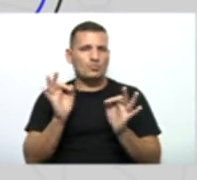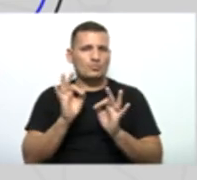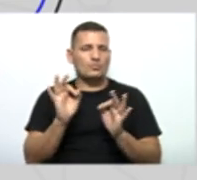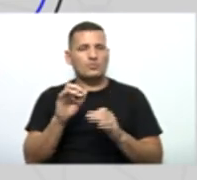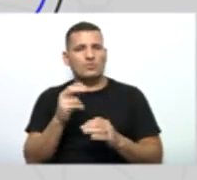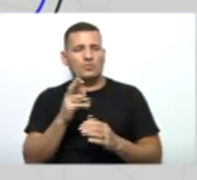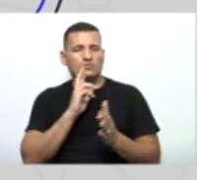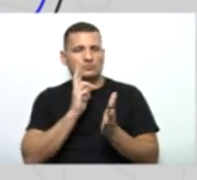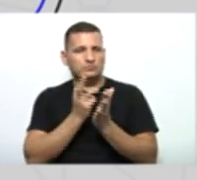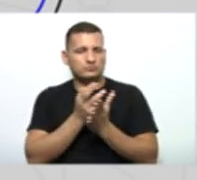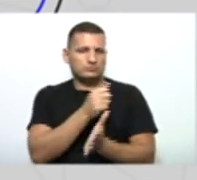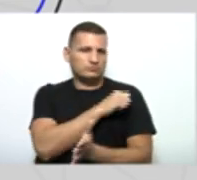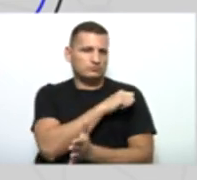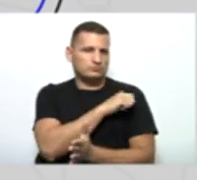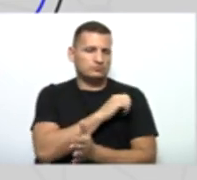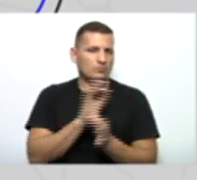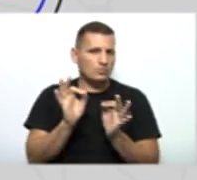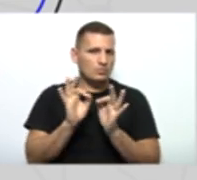questão 3, né?